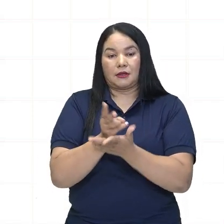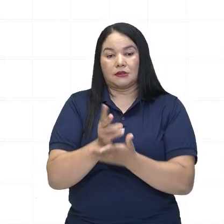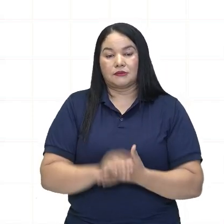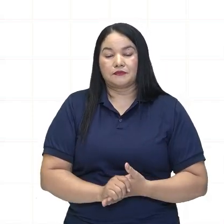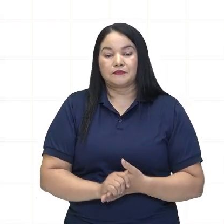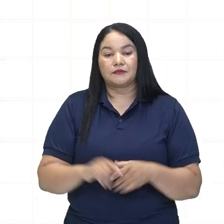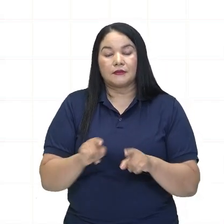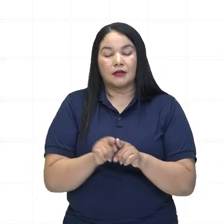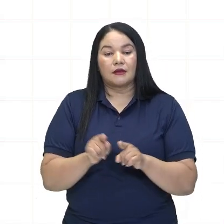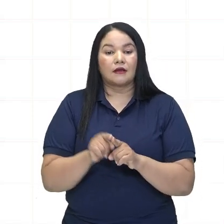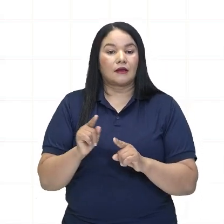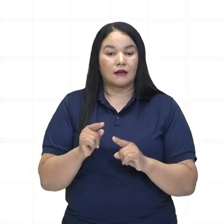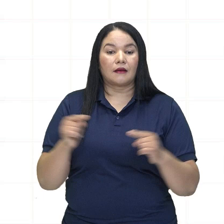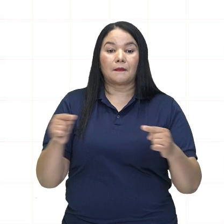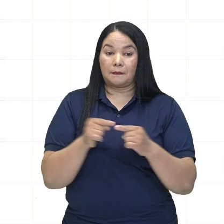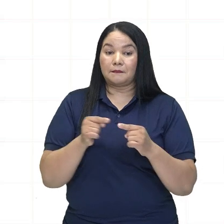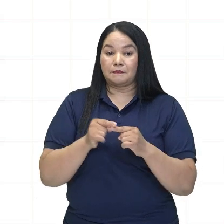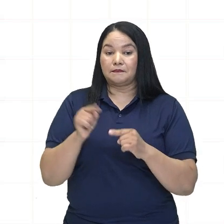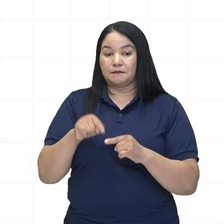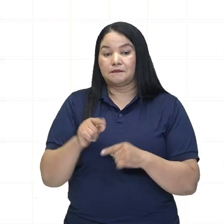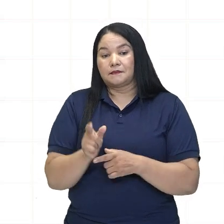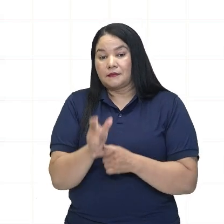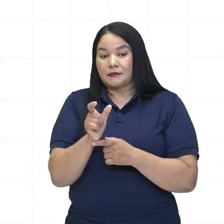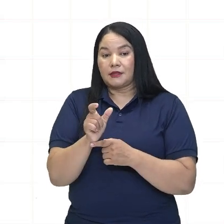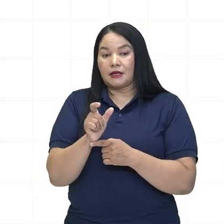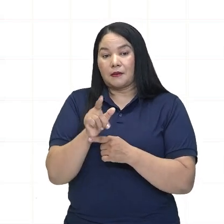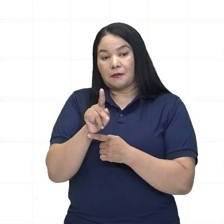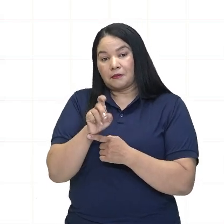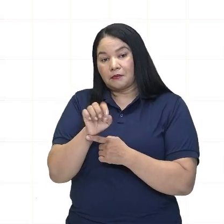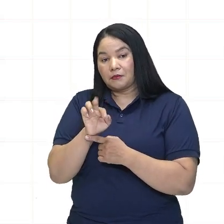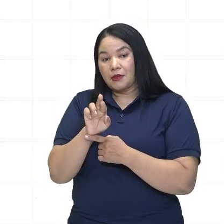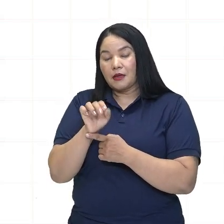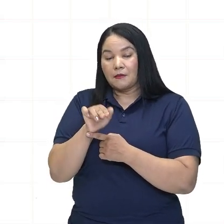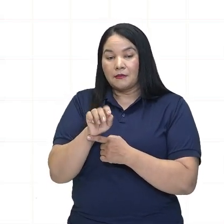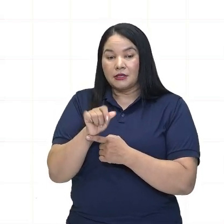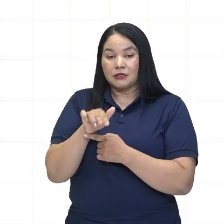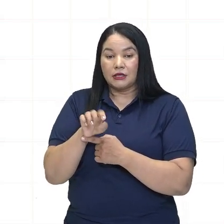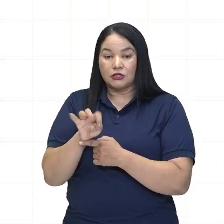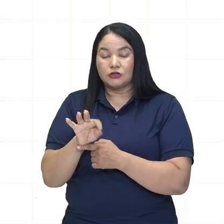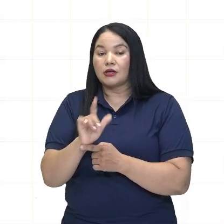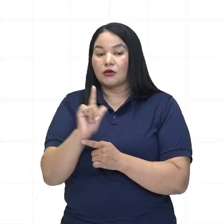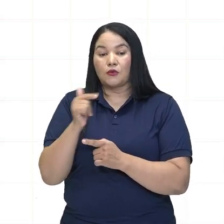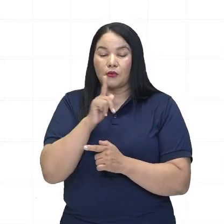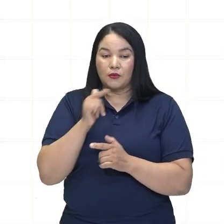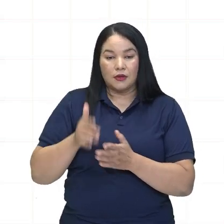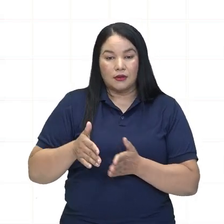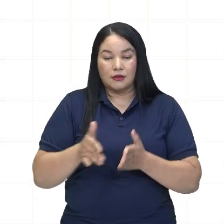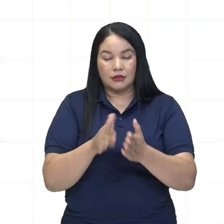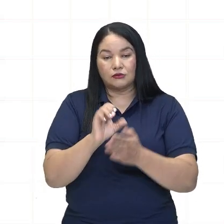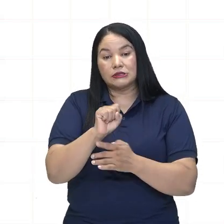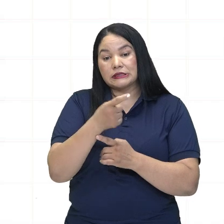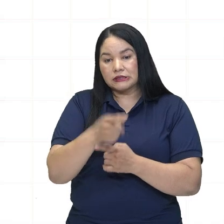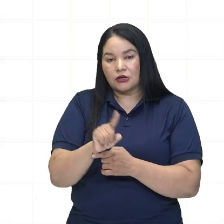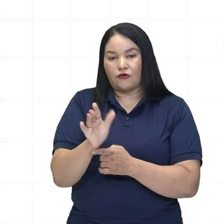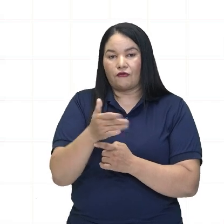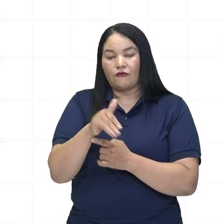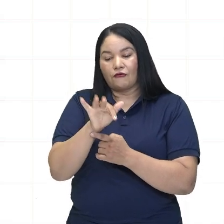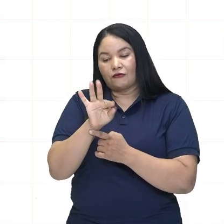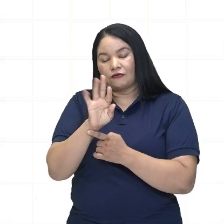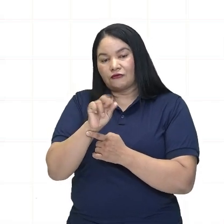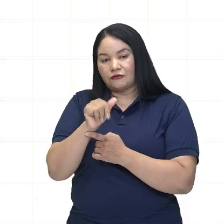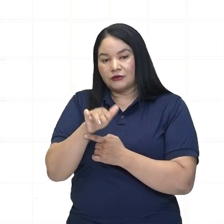considerados rios permanentes, né? E aí eu coloquei o exemplo como o Rio São Francisco. Os rios intermitentes são aqueles